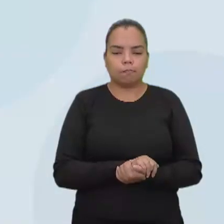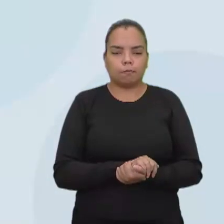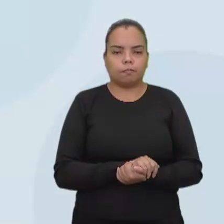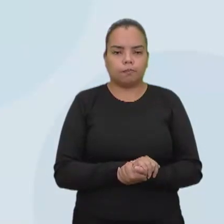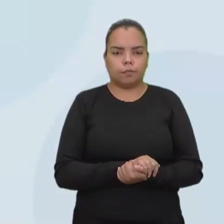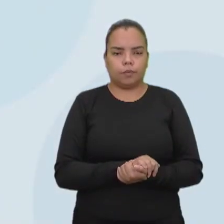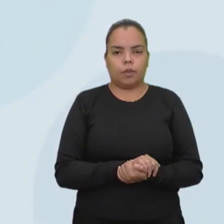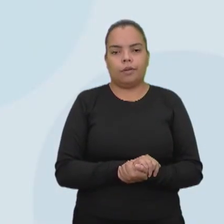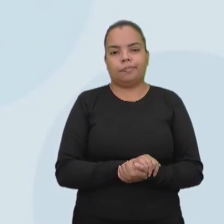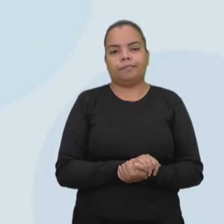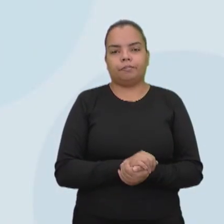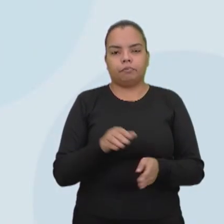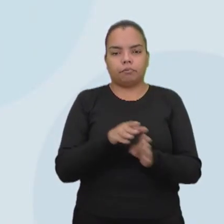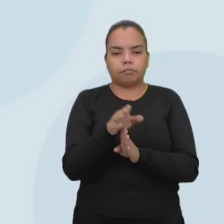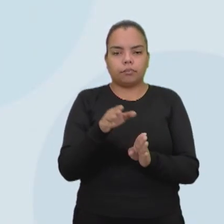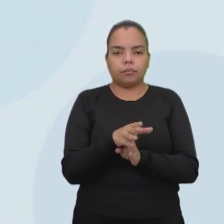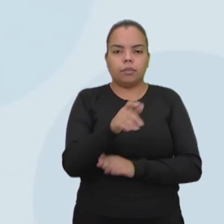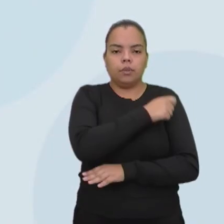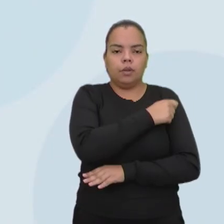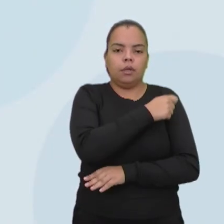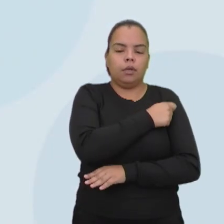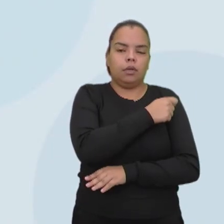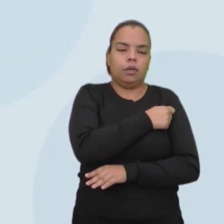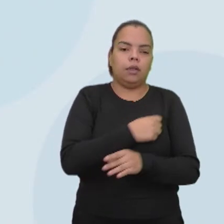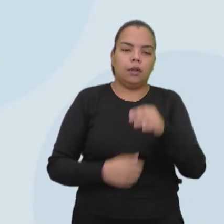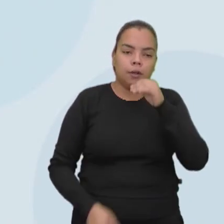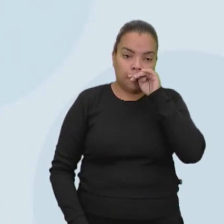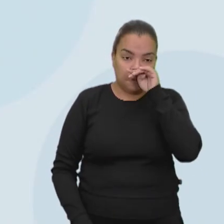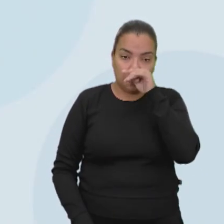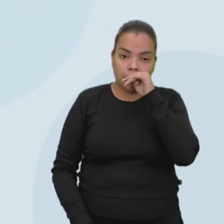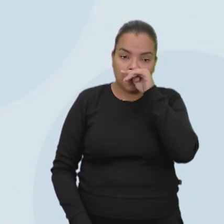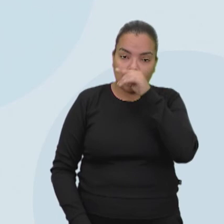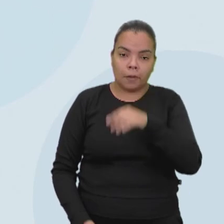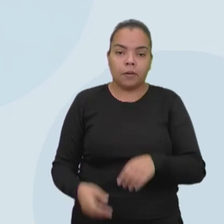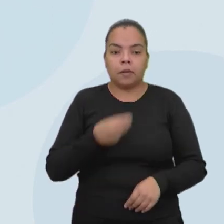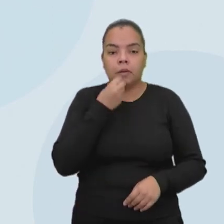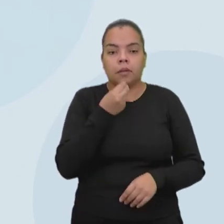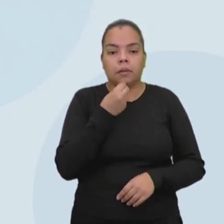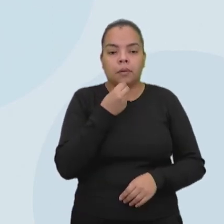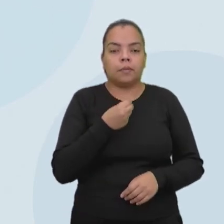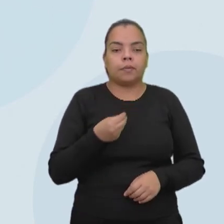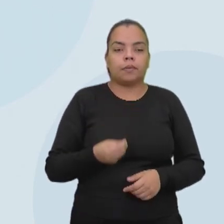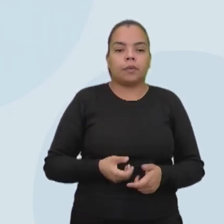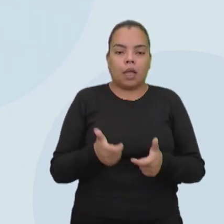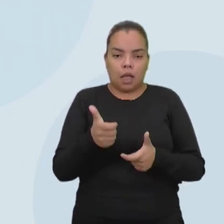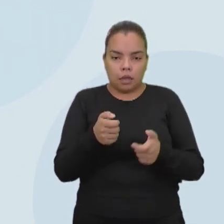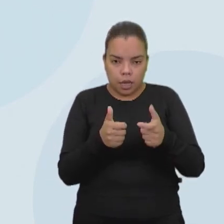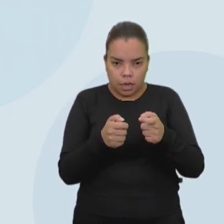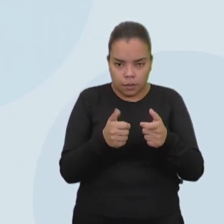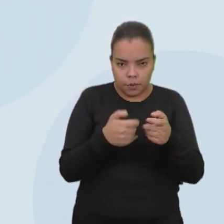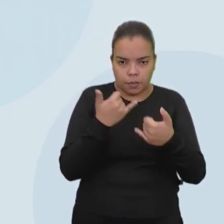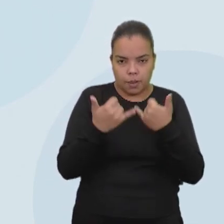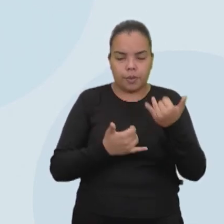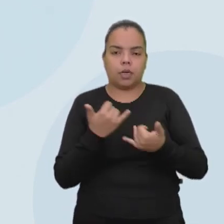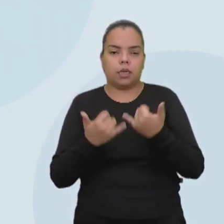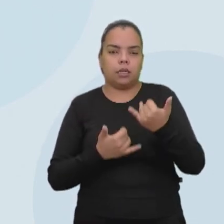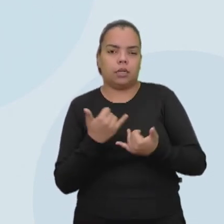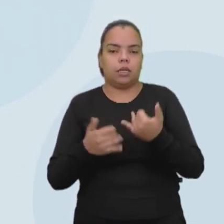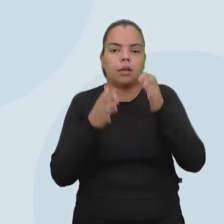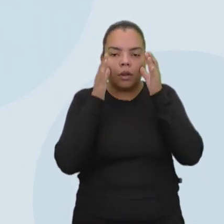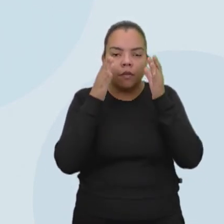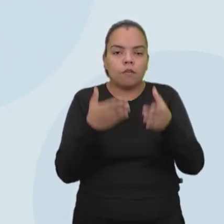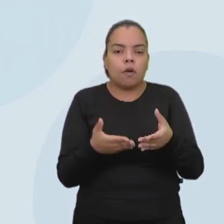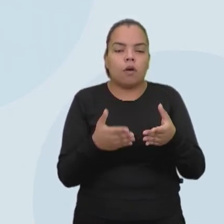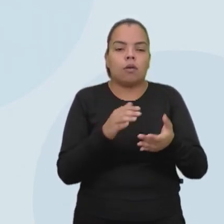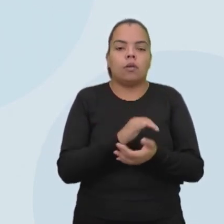aí na tela para vocês. Façam aí o mão na massa. Sugerimos aí um game com o nome Demografia em Foco. Divida a turma em 4